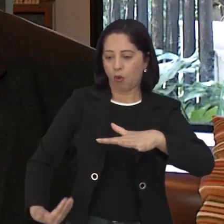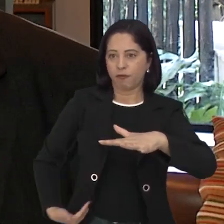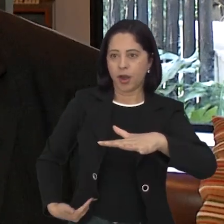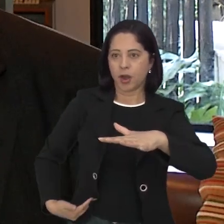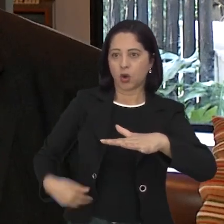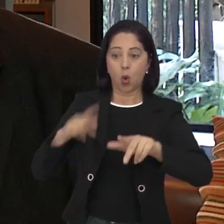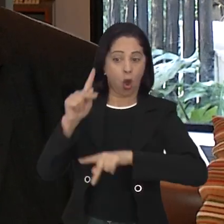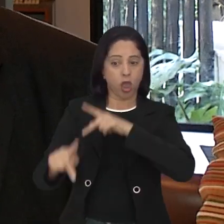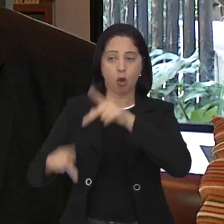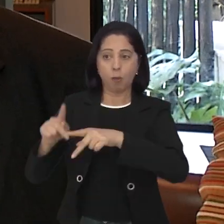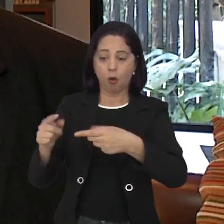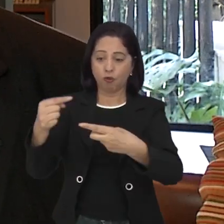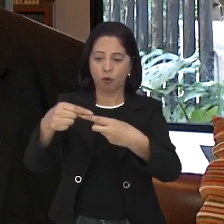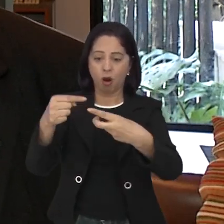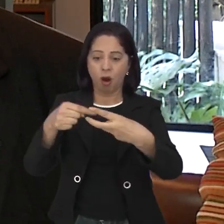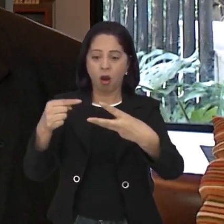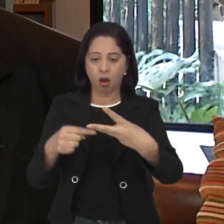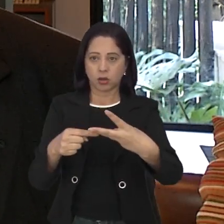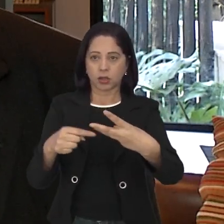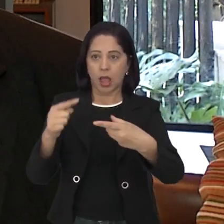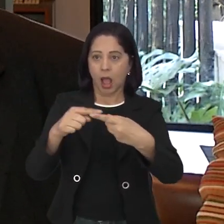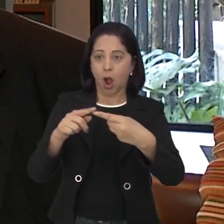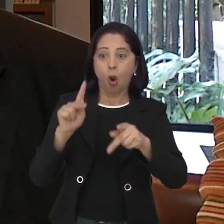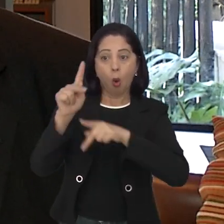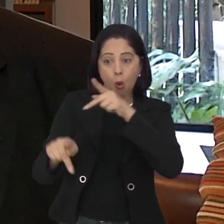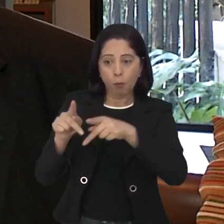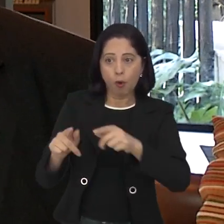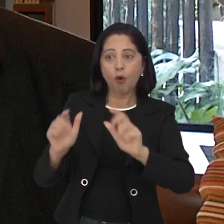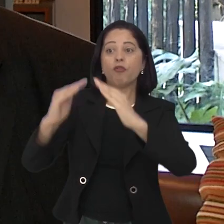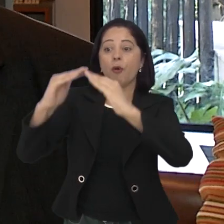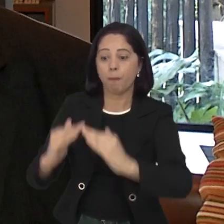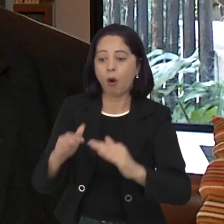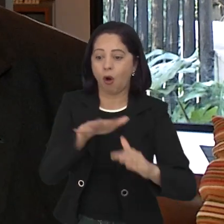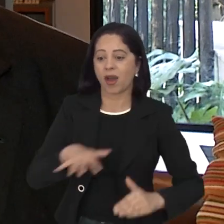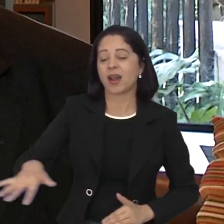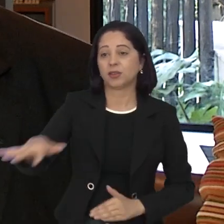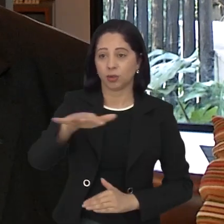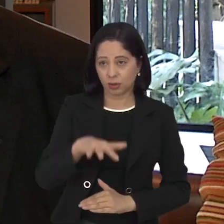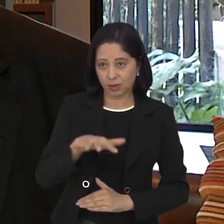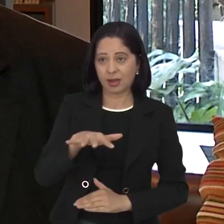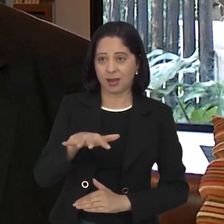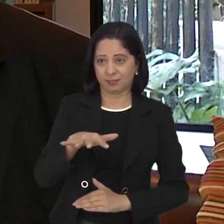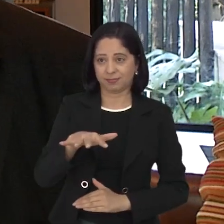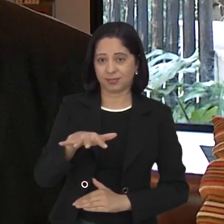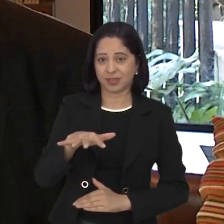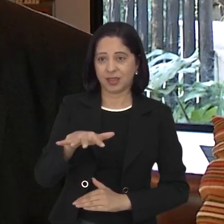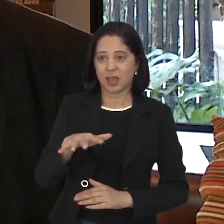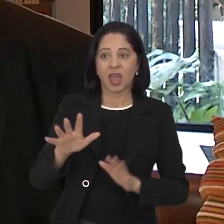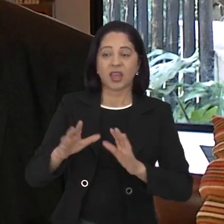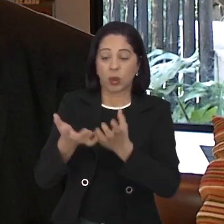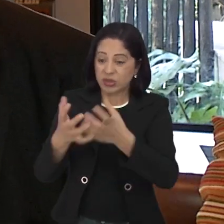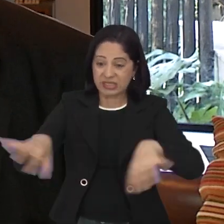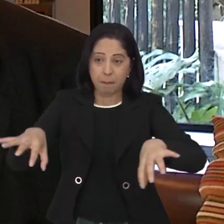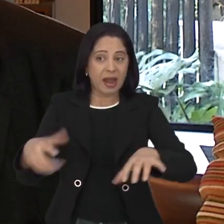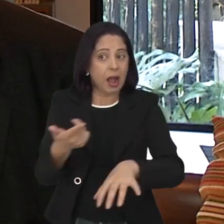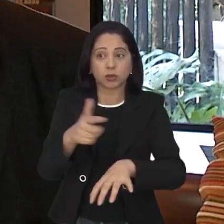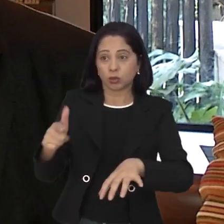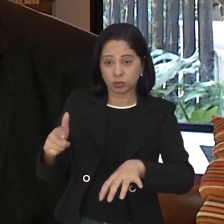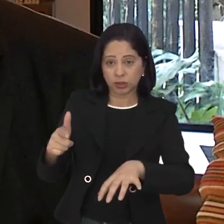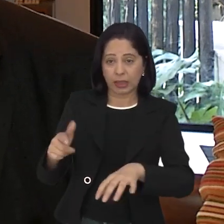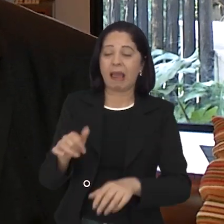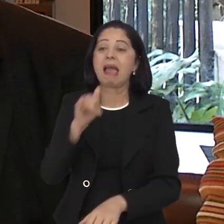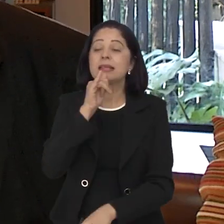povo então o povo faz parte do território faz parte do do do Estado então não tem como dissociar uma coisa de